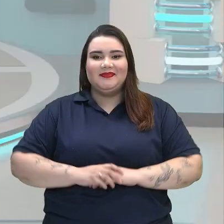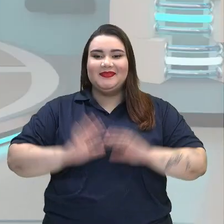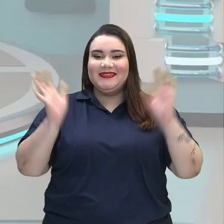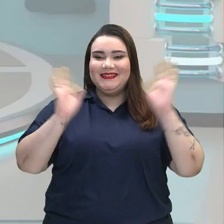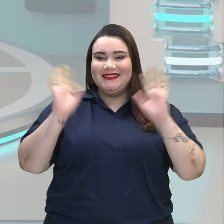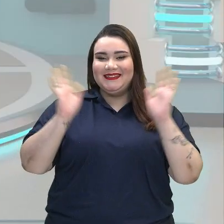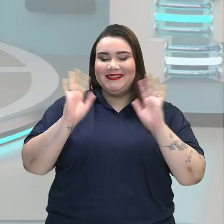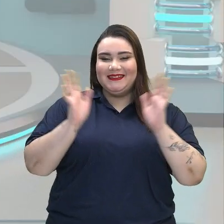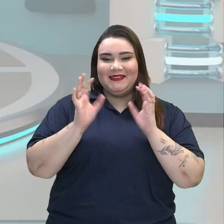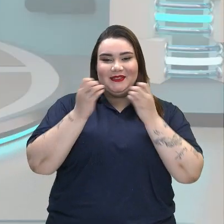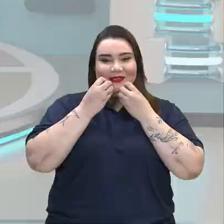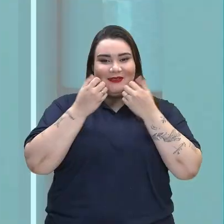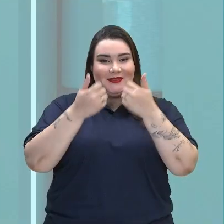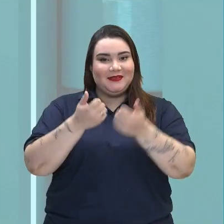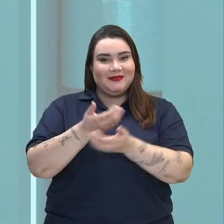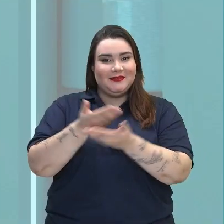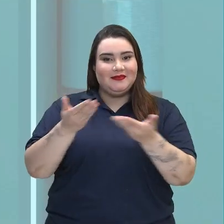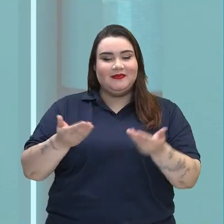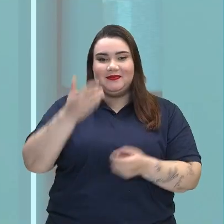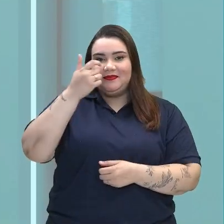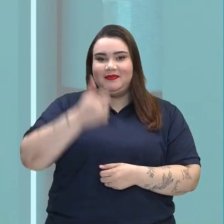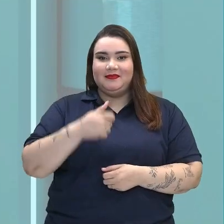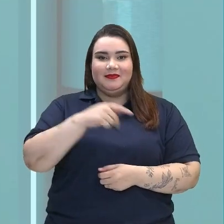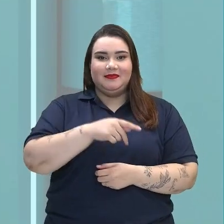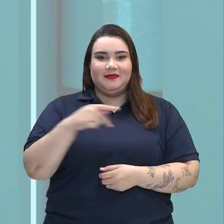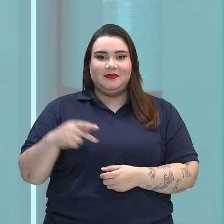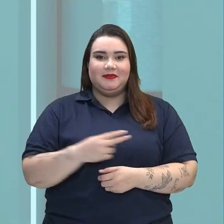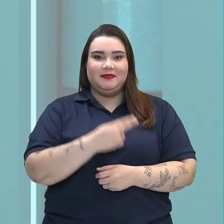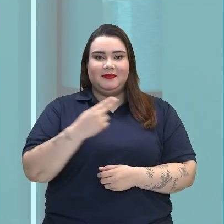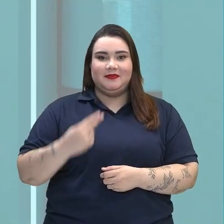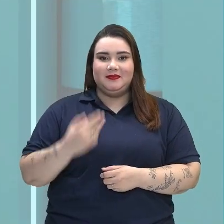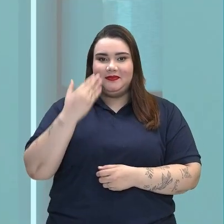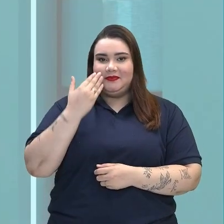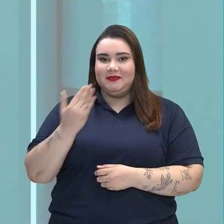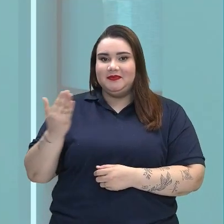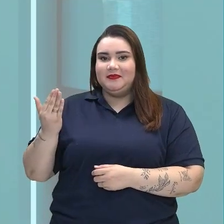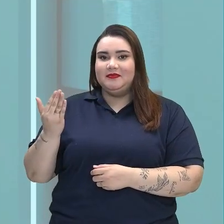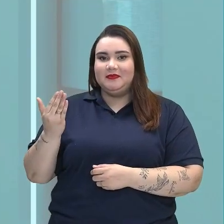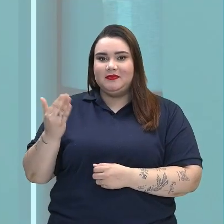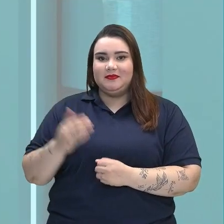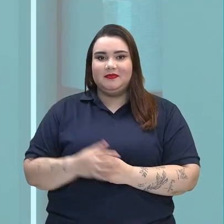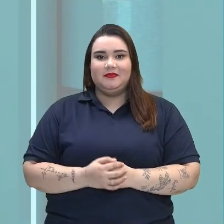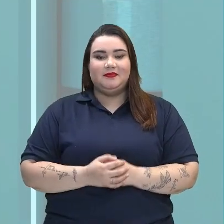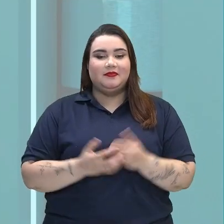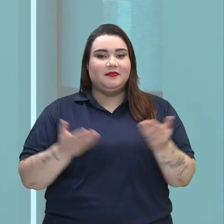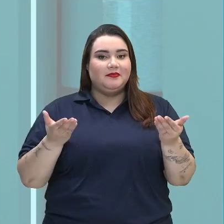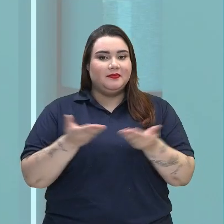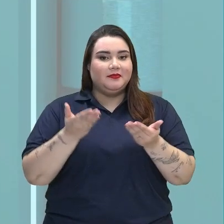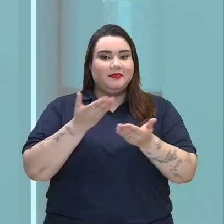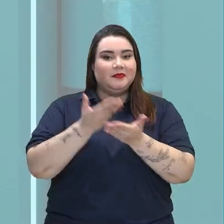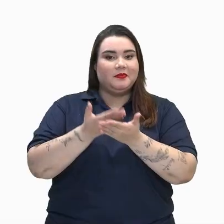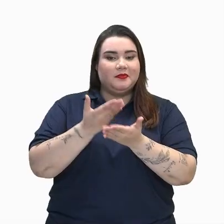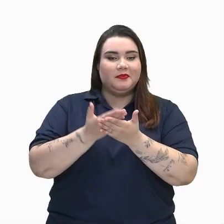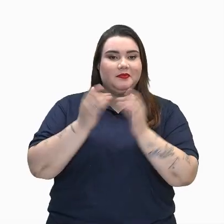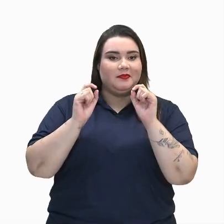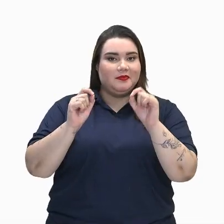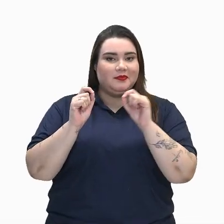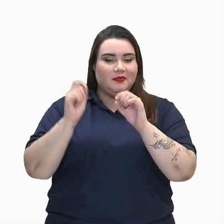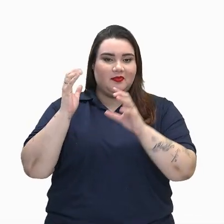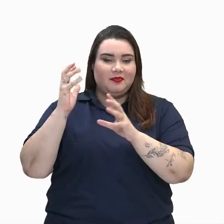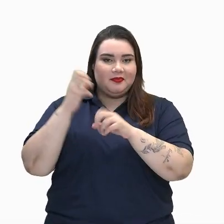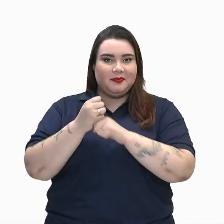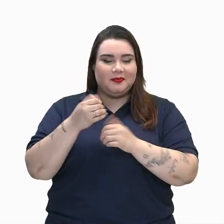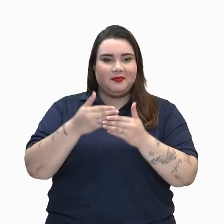Olá, tudo bem com vocês? Sou a professora Dinanci Silva. Vamos então para a nossa revisão